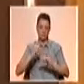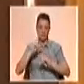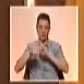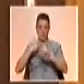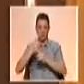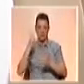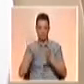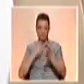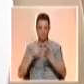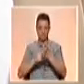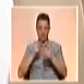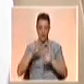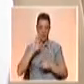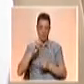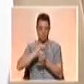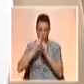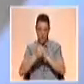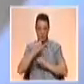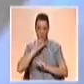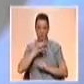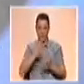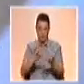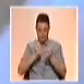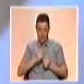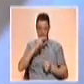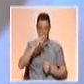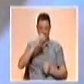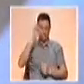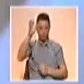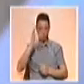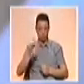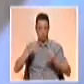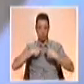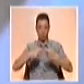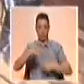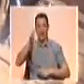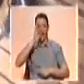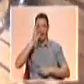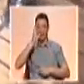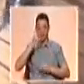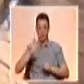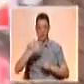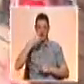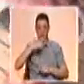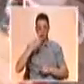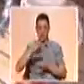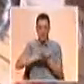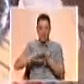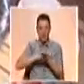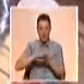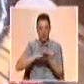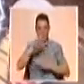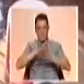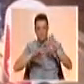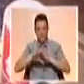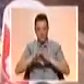quando é necessário. Com esta mudança, pode-se poupar até 30% do consumo de água do autocolismo. Caso lave a louça à mão,